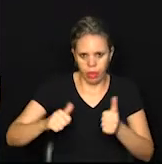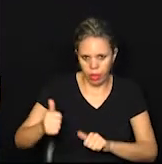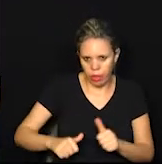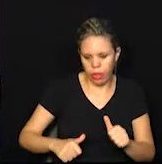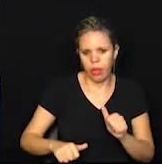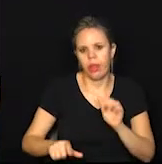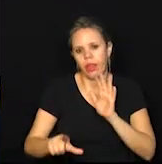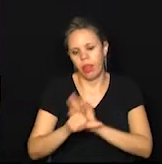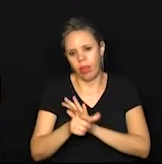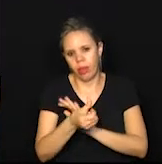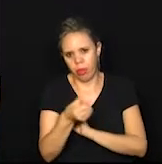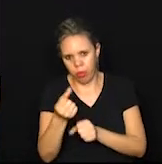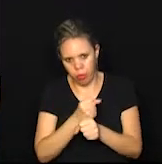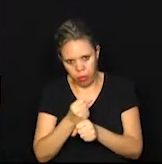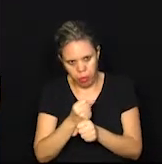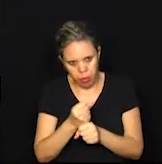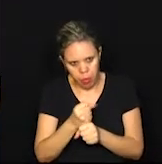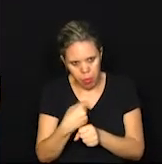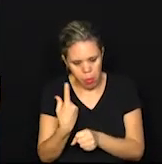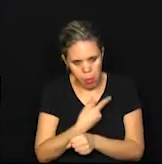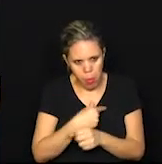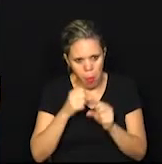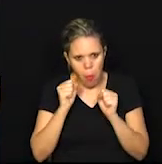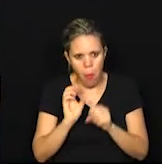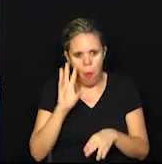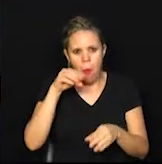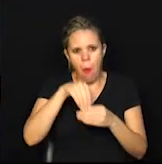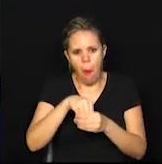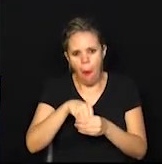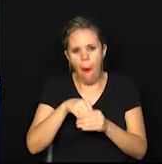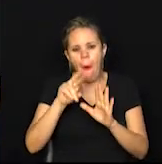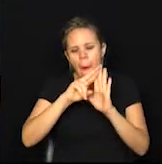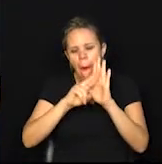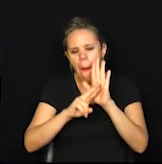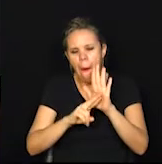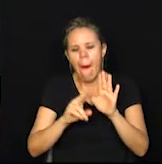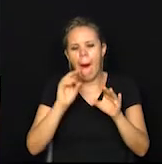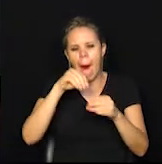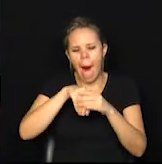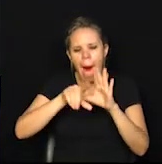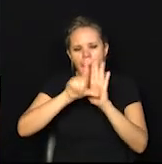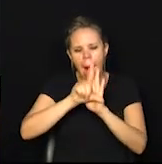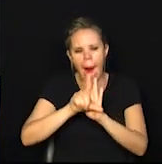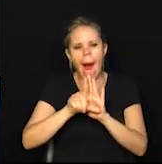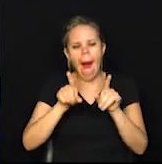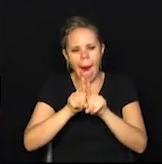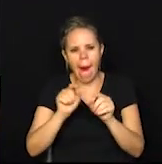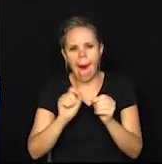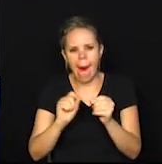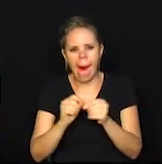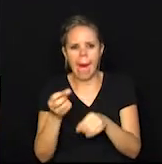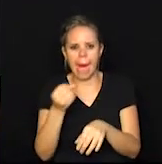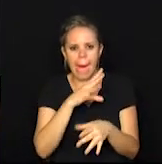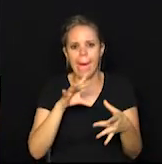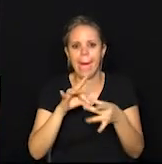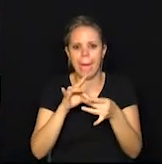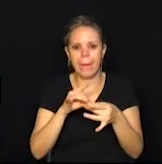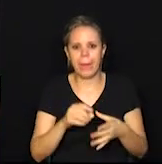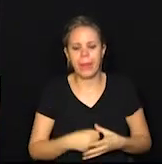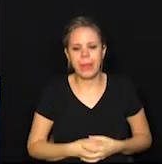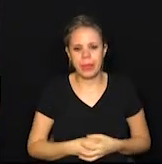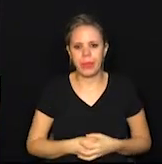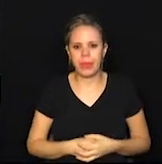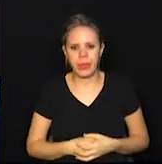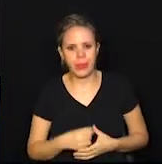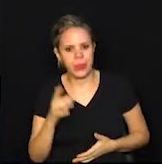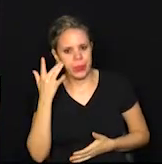Lei de 66 e a gente possa, dentro do nosso regramento, dentro da legalidade, poder fazer novas parcerias. E eu